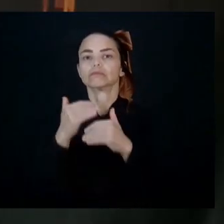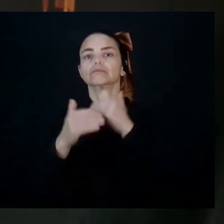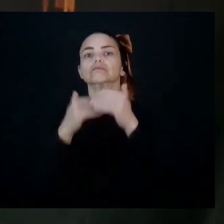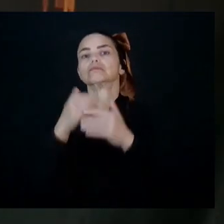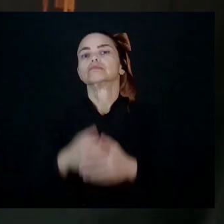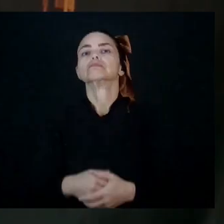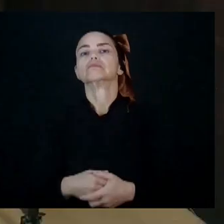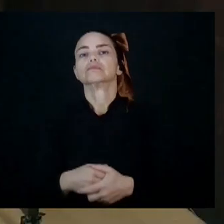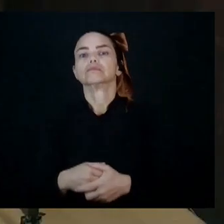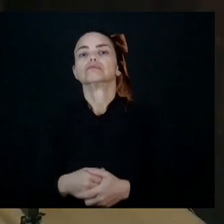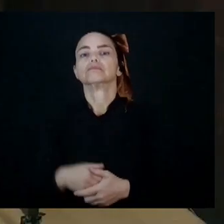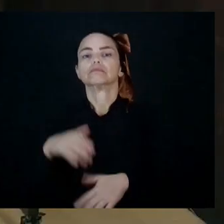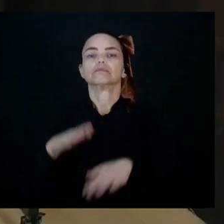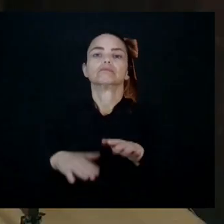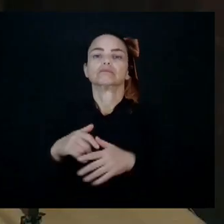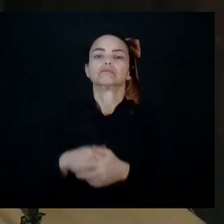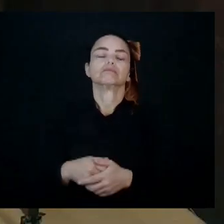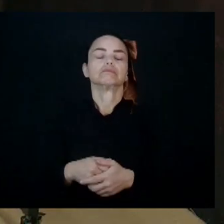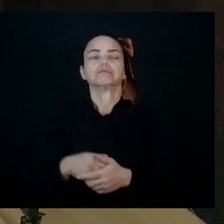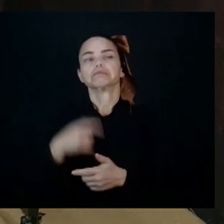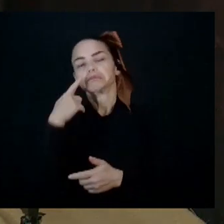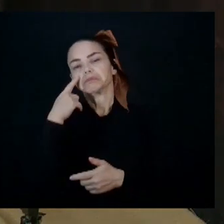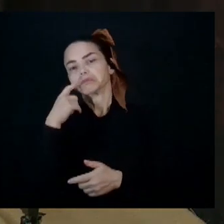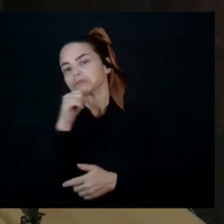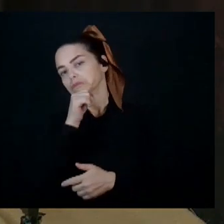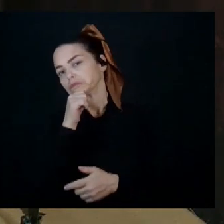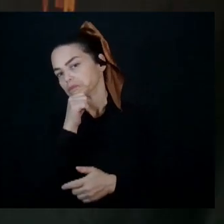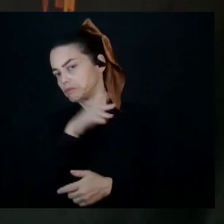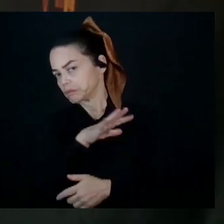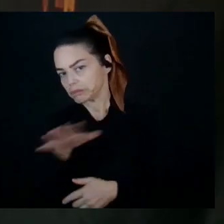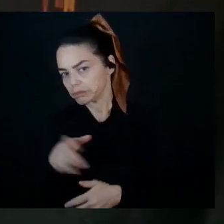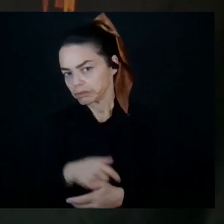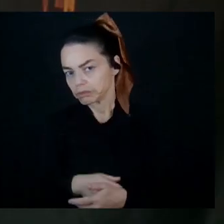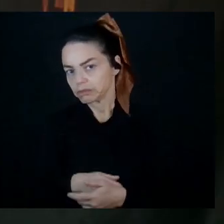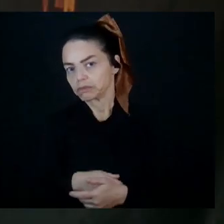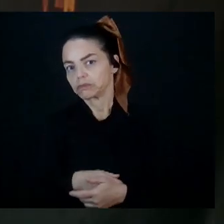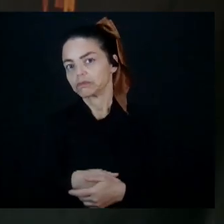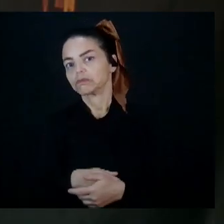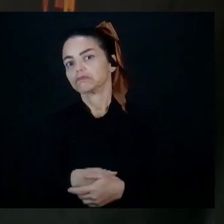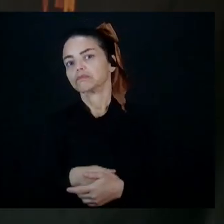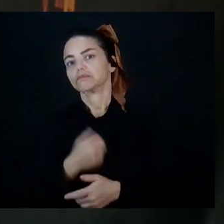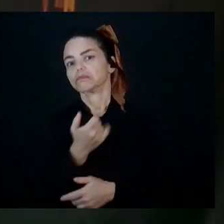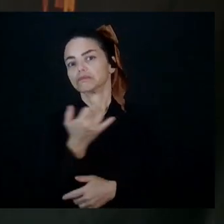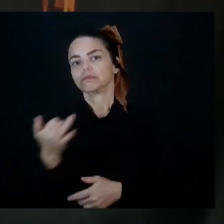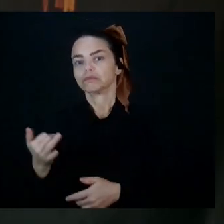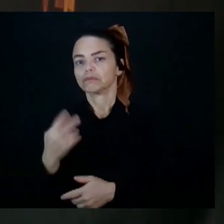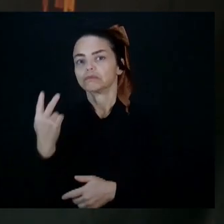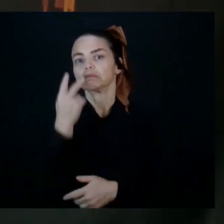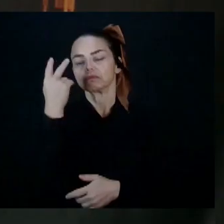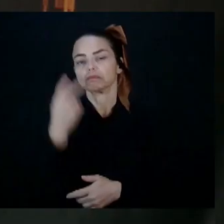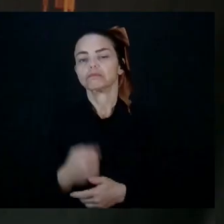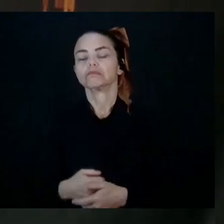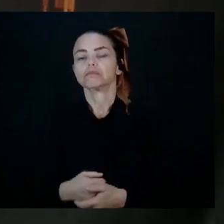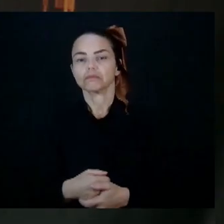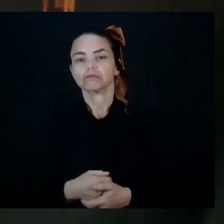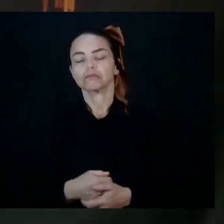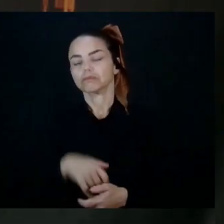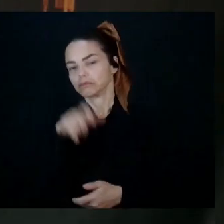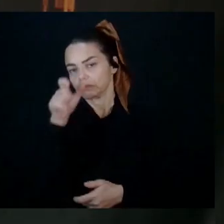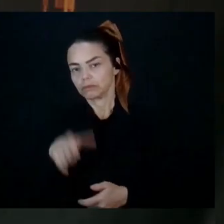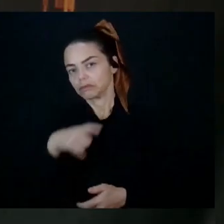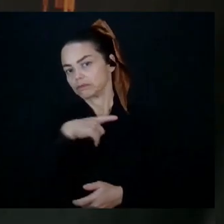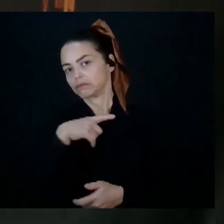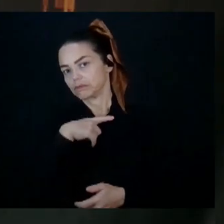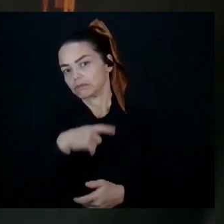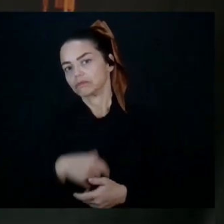vezes a gente nem olha a pessoa idosa e nem se dá conta de quanto valor, né, essa pessoa tem. Então